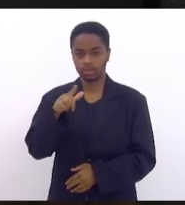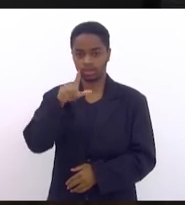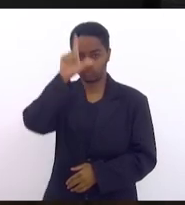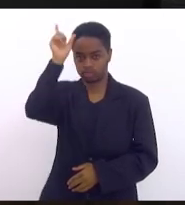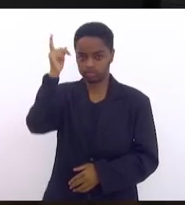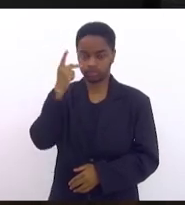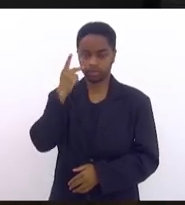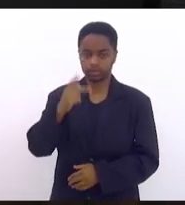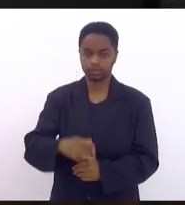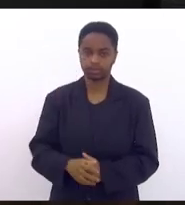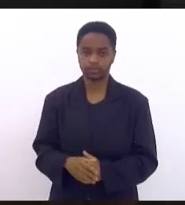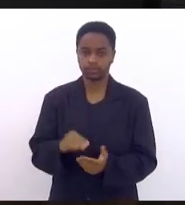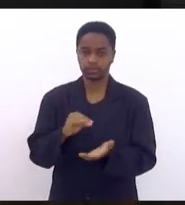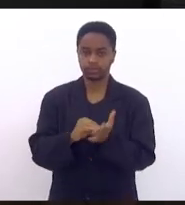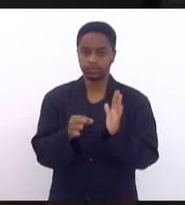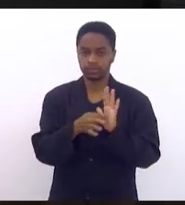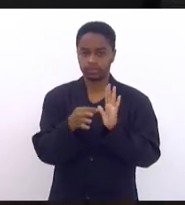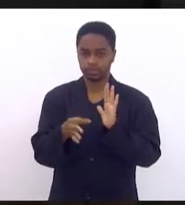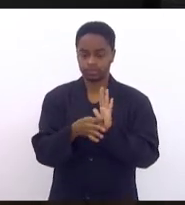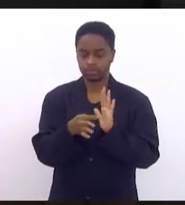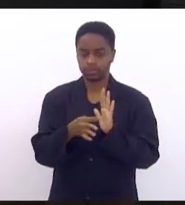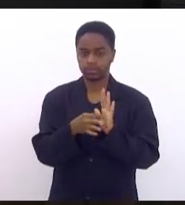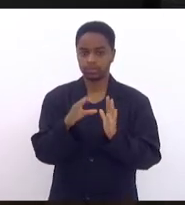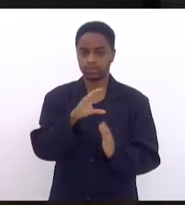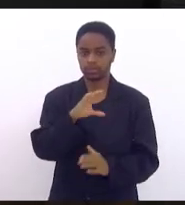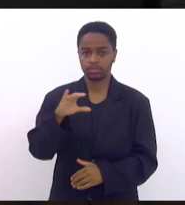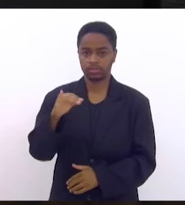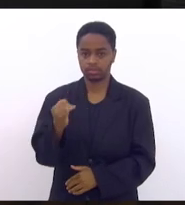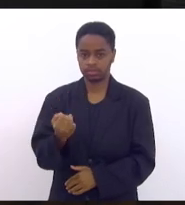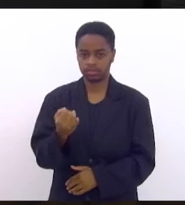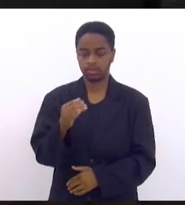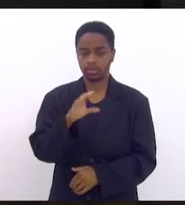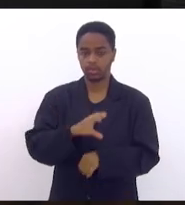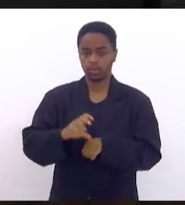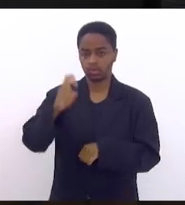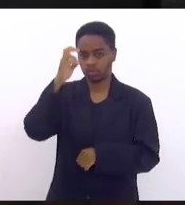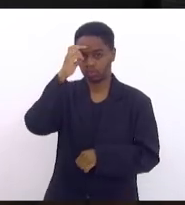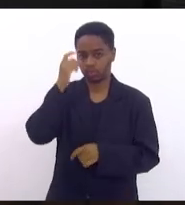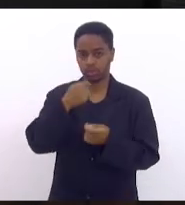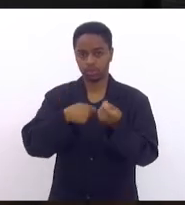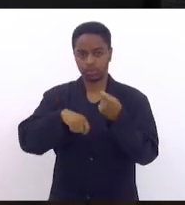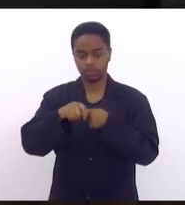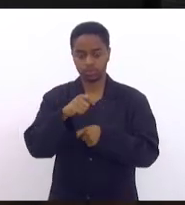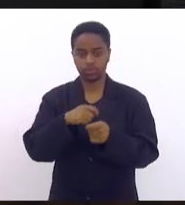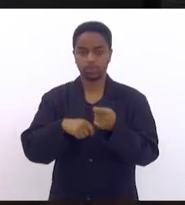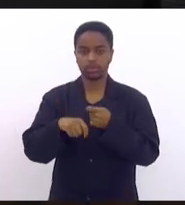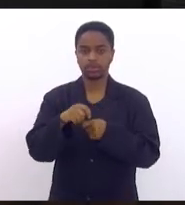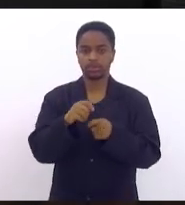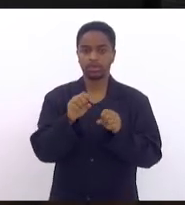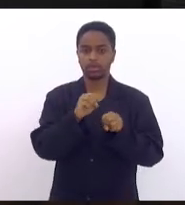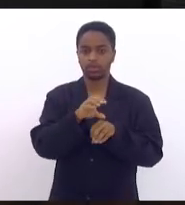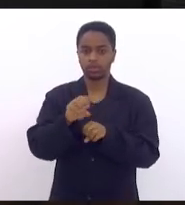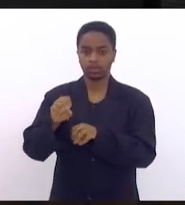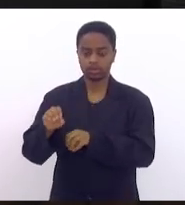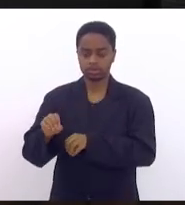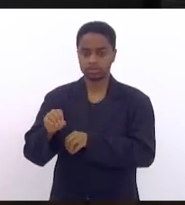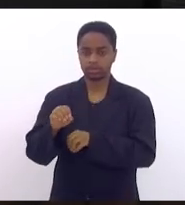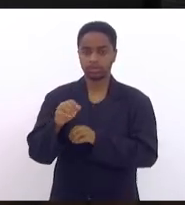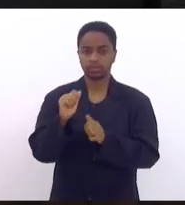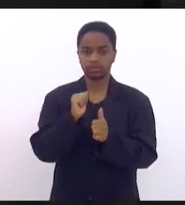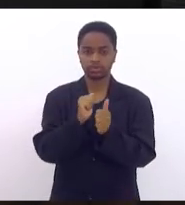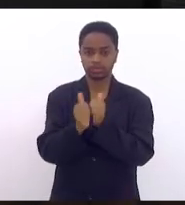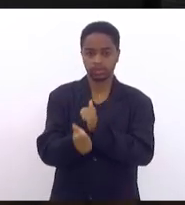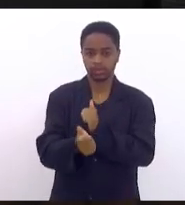Paulo. Pendendo de pareceres das comissões de Constituição e Justiça, de Cultura, Economia, Indústria e Comércio, Educação,